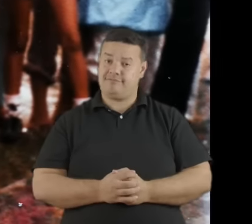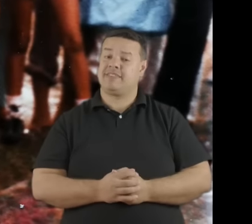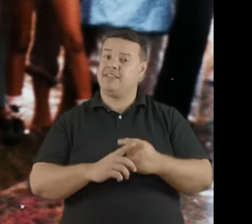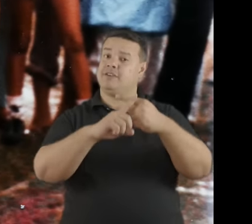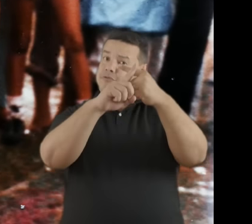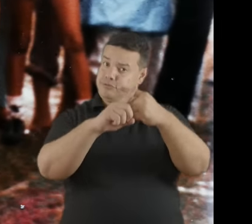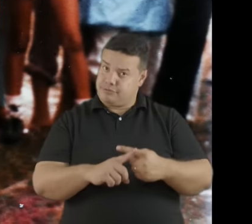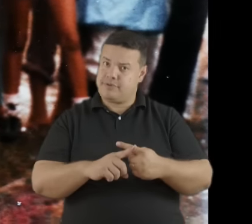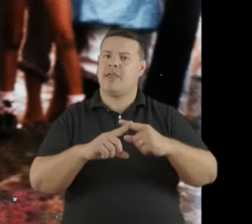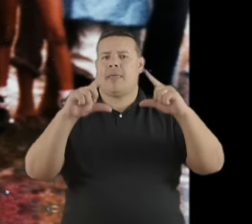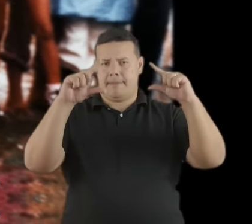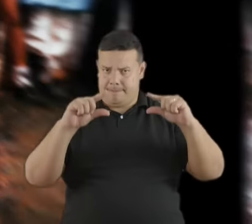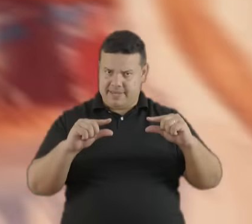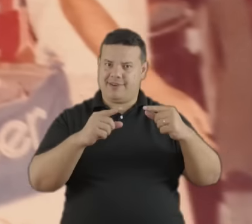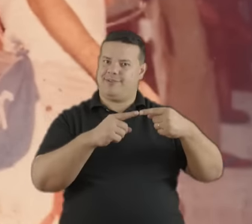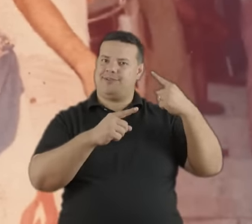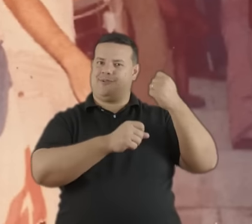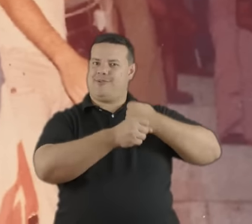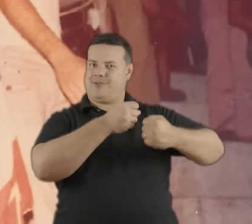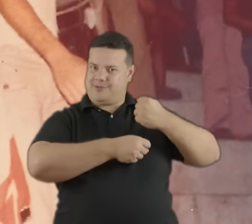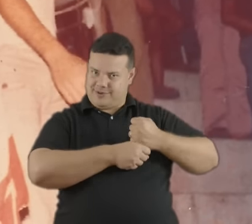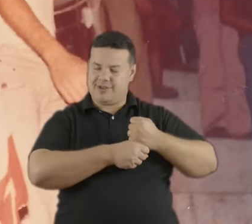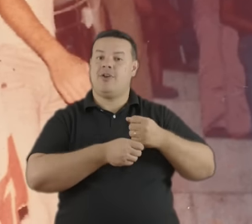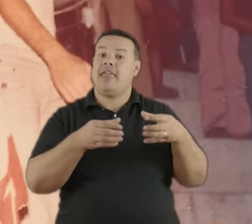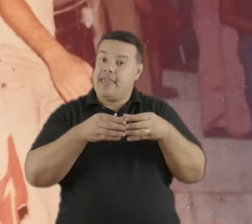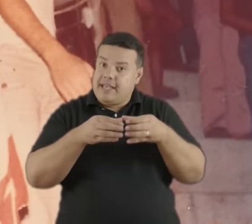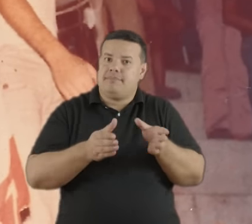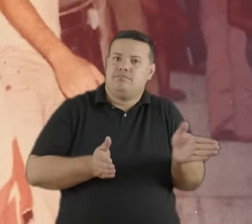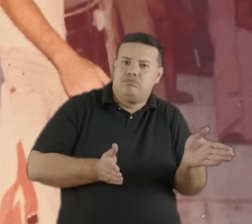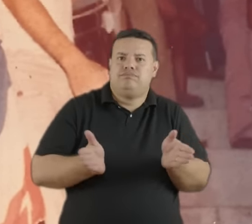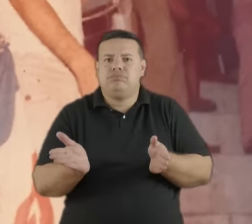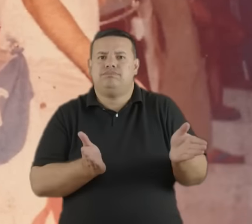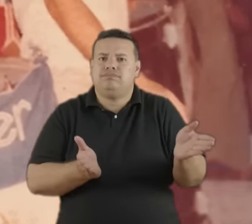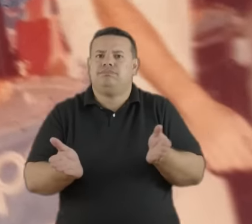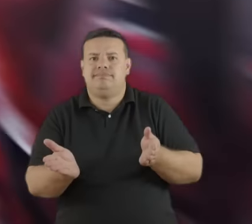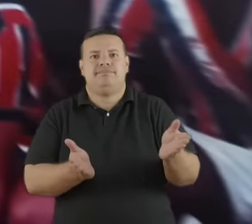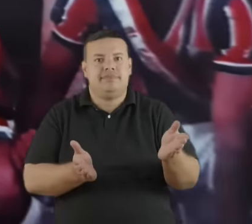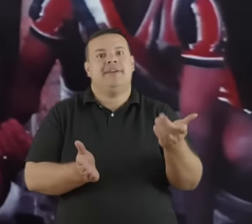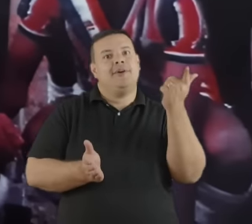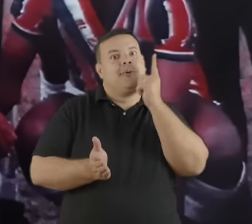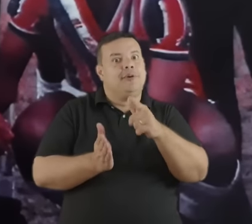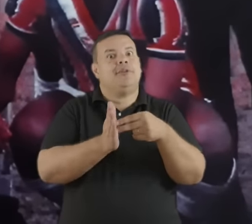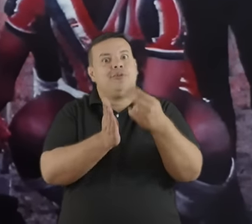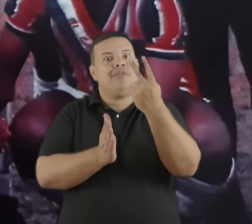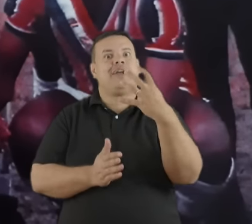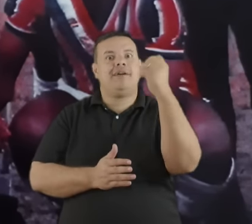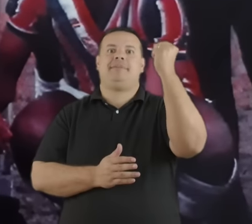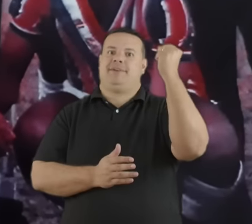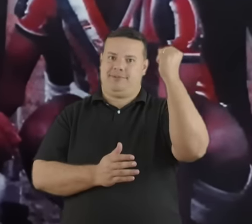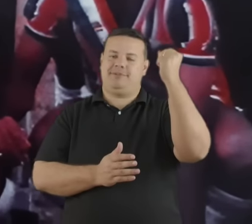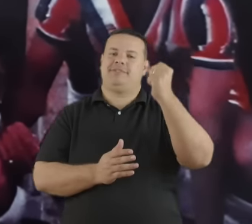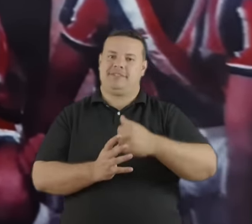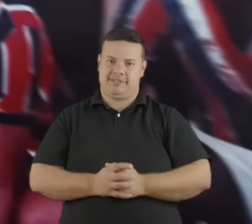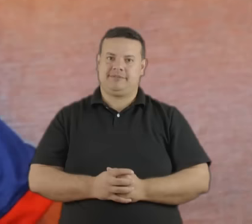Com uma quantidade de jogos muito menor em relação ao certame anterior e o entrosamento da equipe, não foi tão difícil conquistar